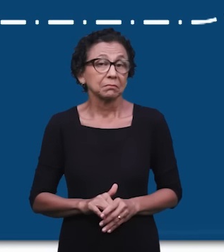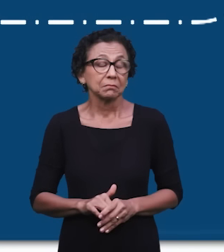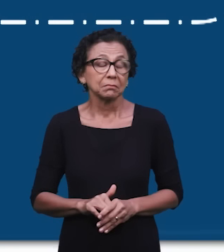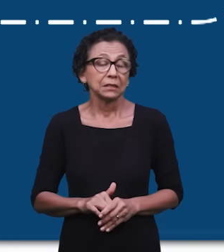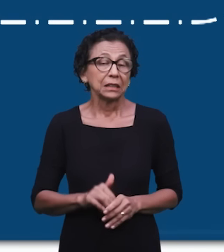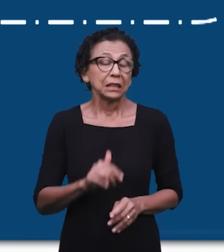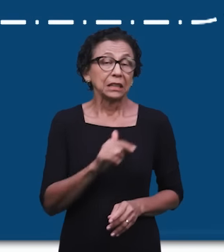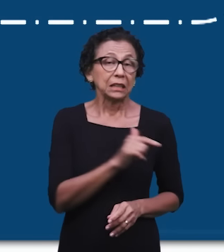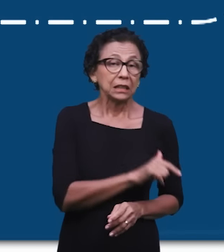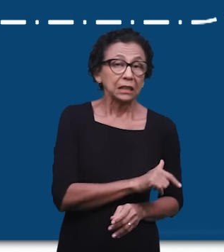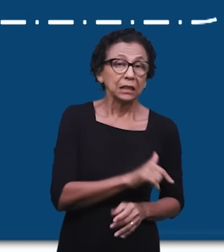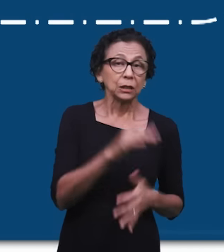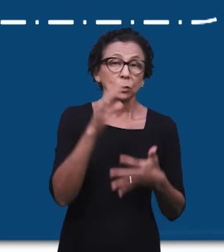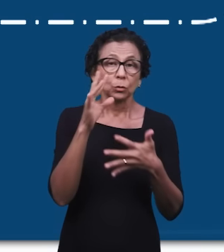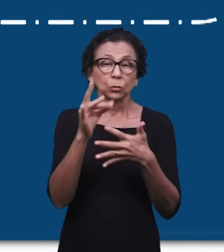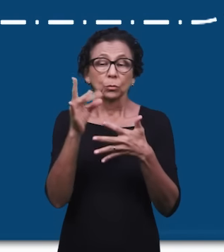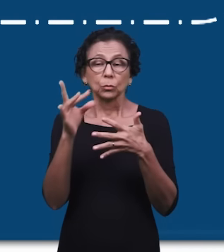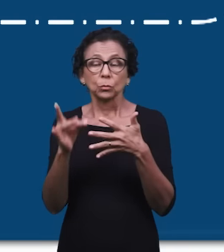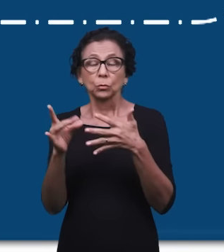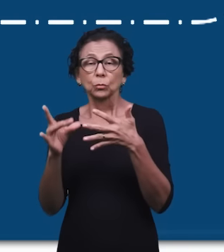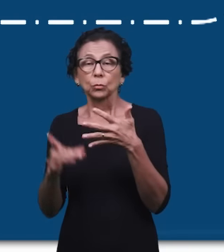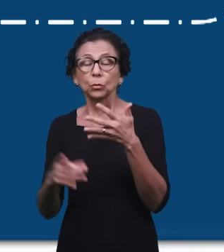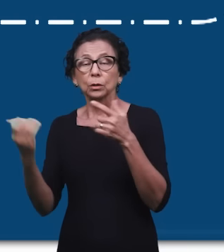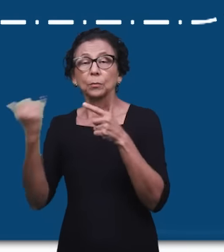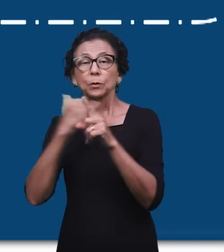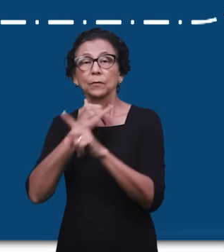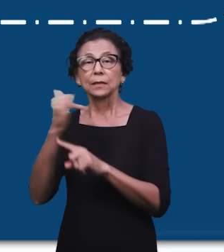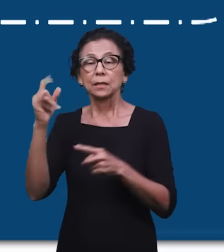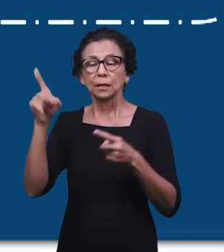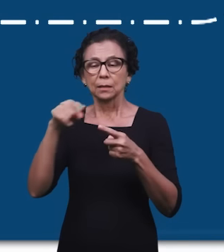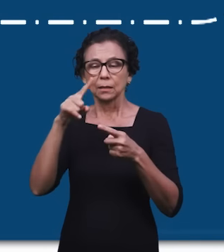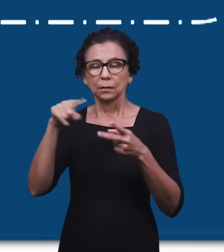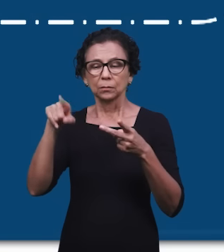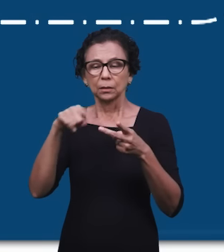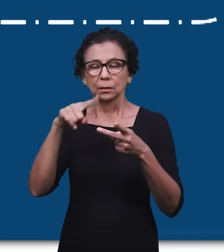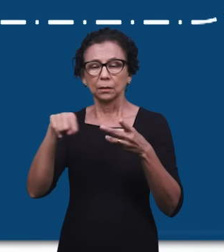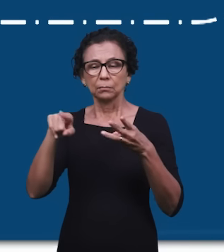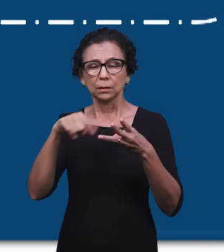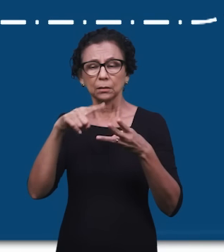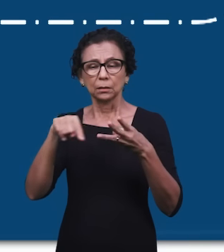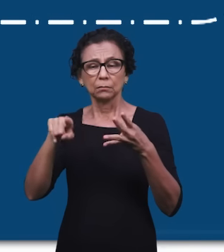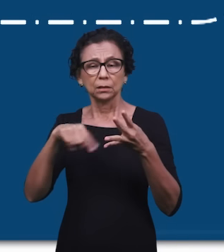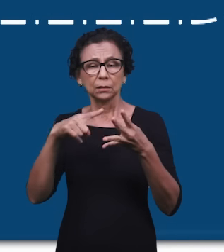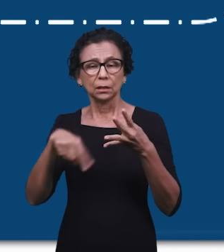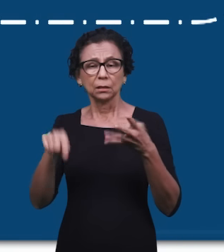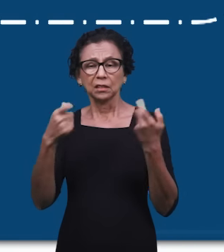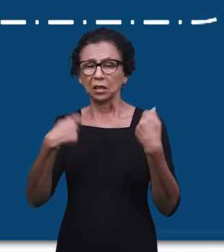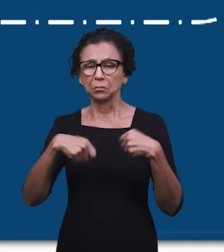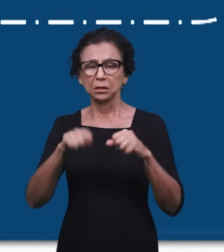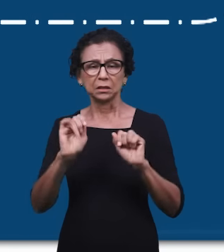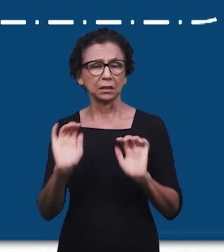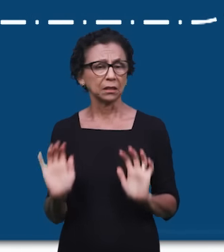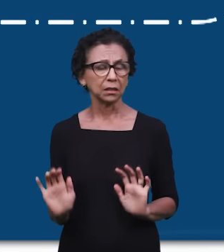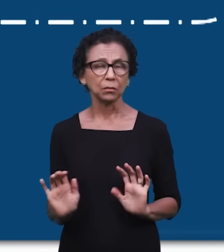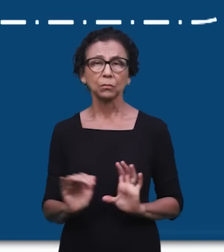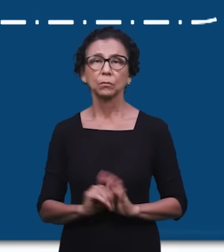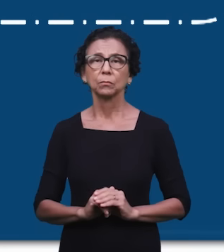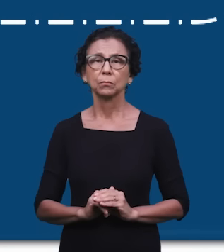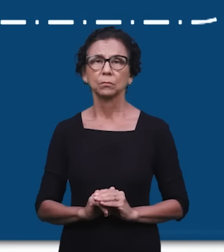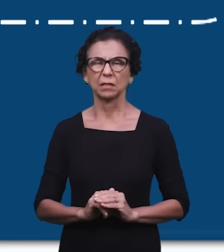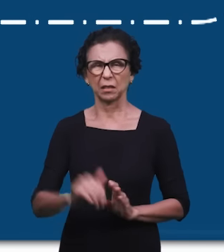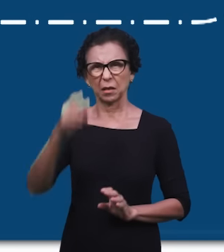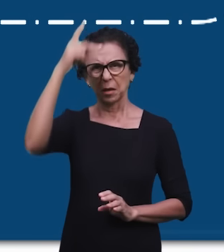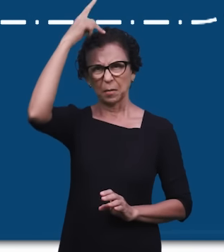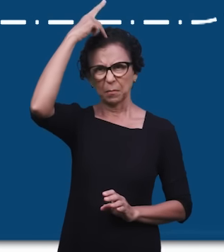retirando todos os elementos proféticos necessários para o estabelecimento de um culto. Então, ele deixou o